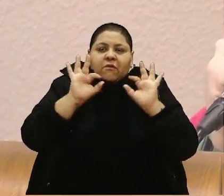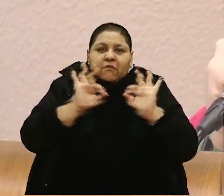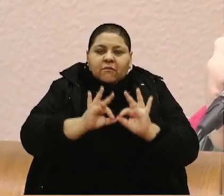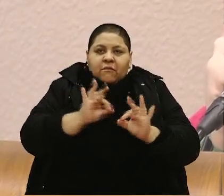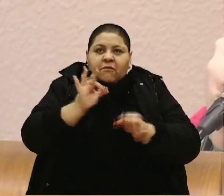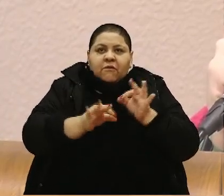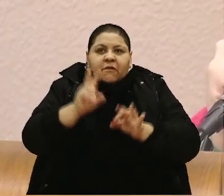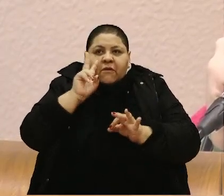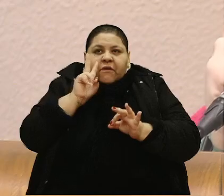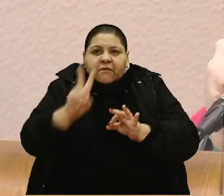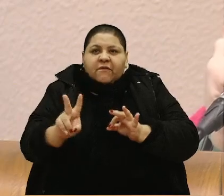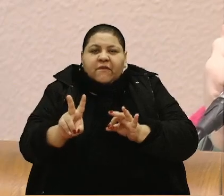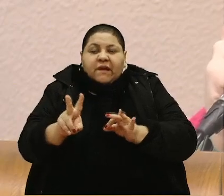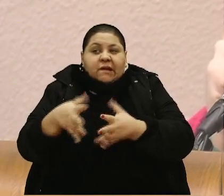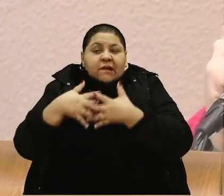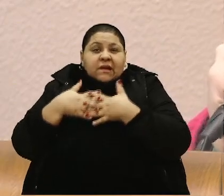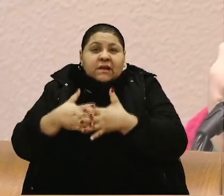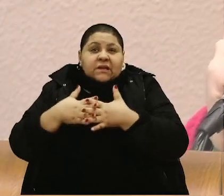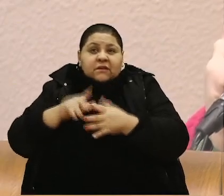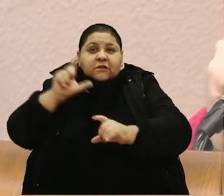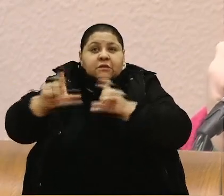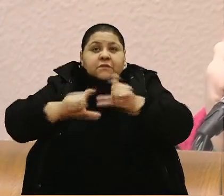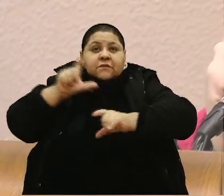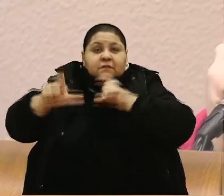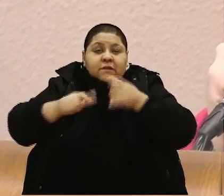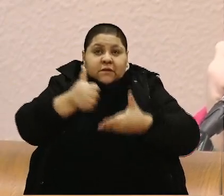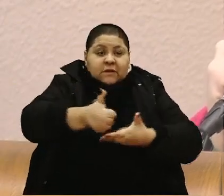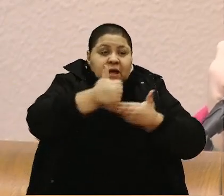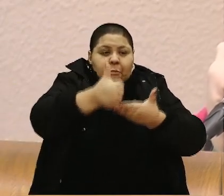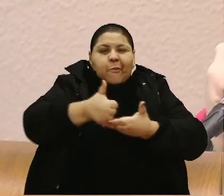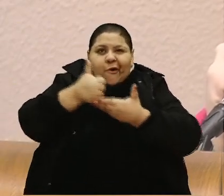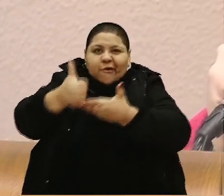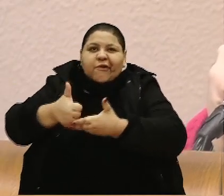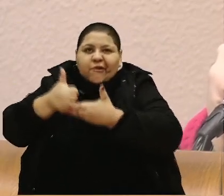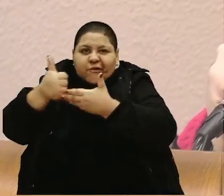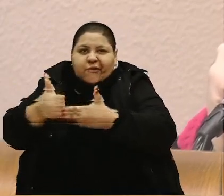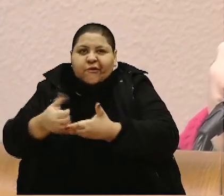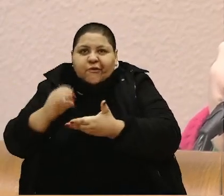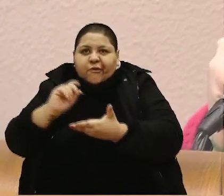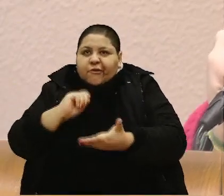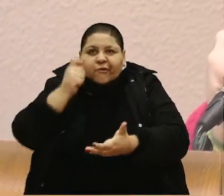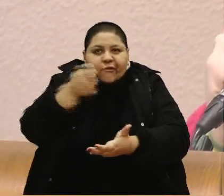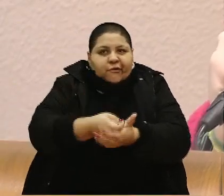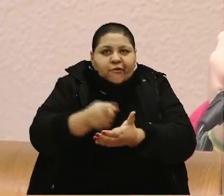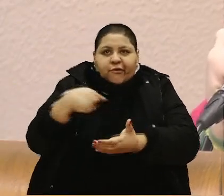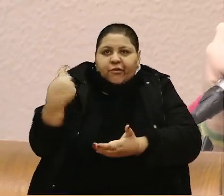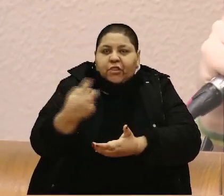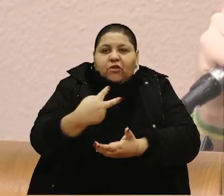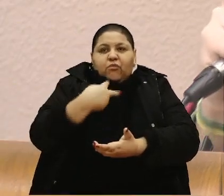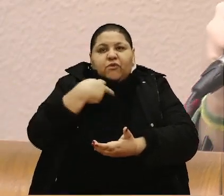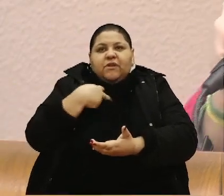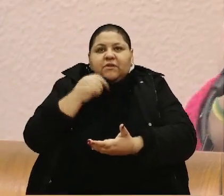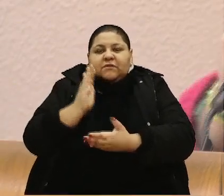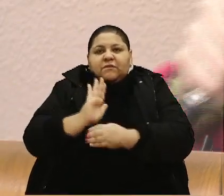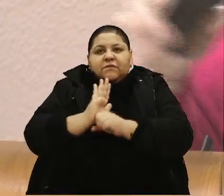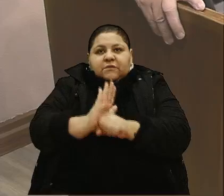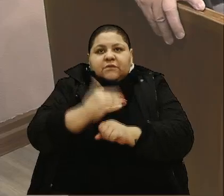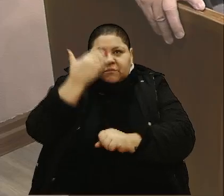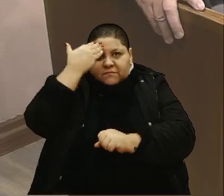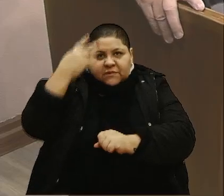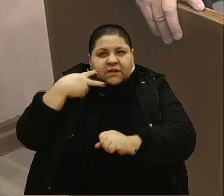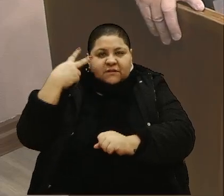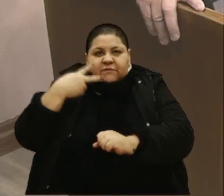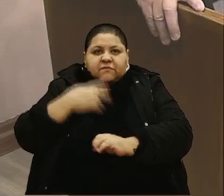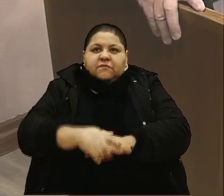a gente vê todo um estardalhaço de gente que apoia essa gente ou é financiada por essa gente e nós não podemos corroborar com isso. Obrigada, vereador. Para